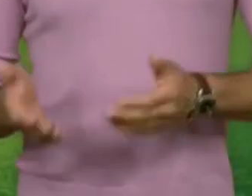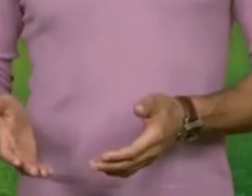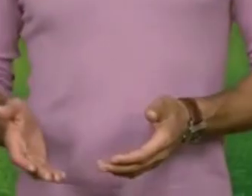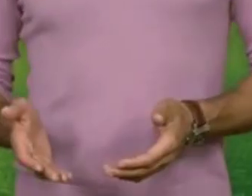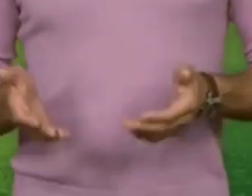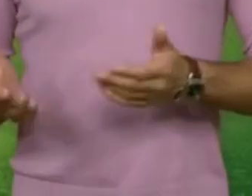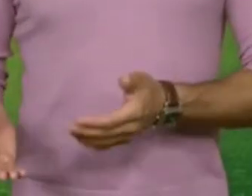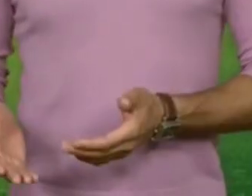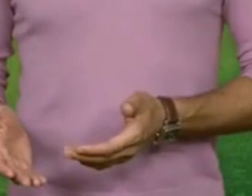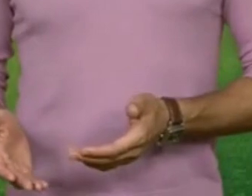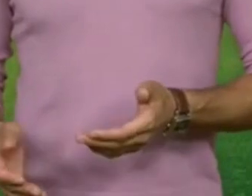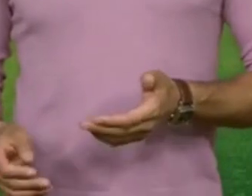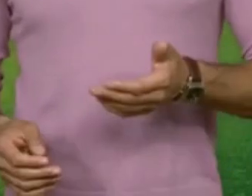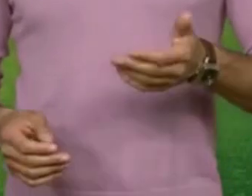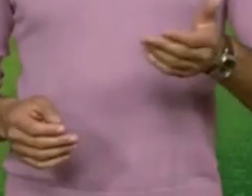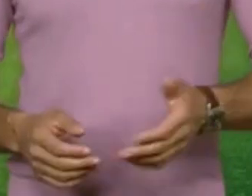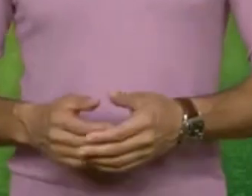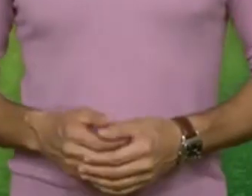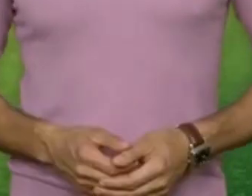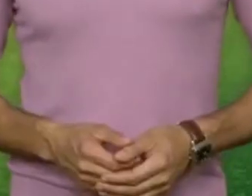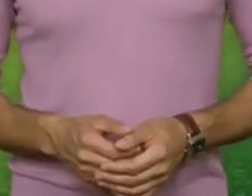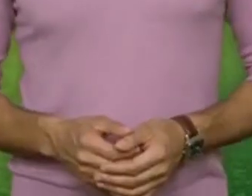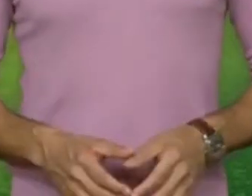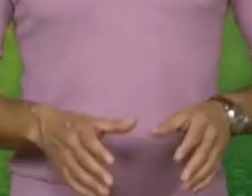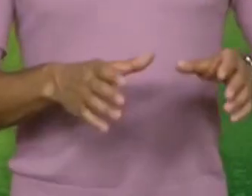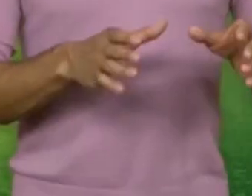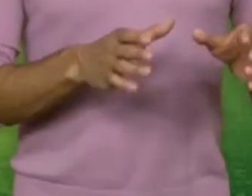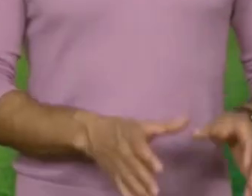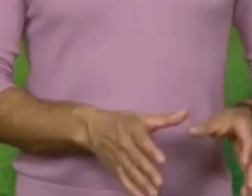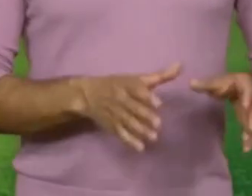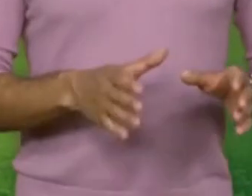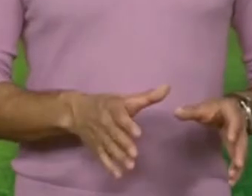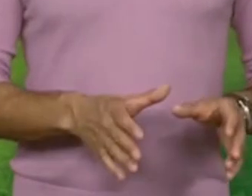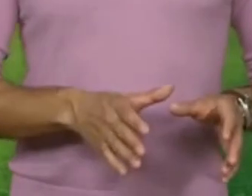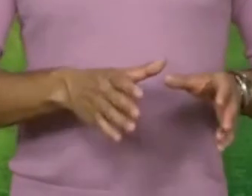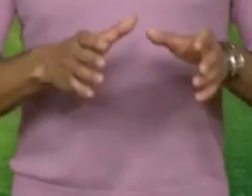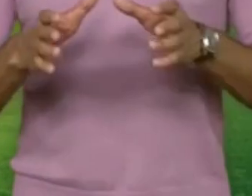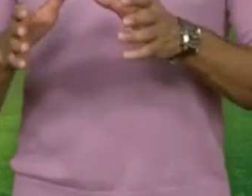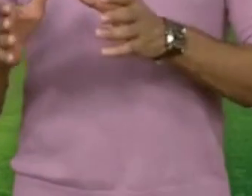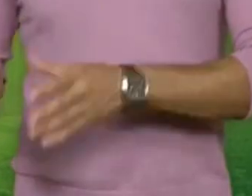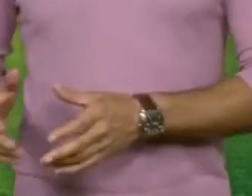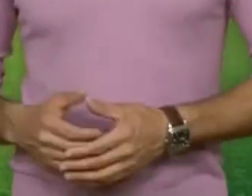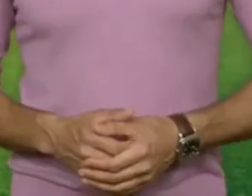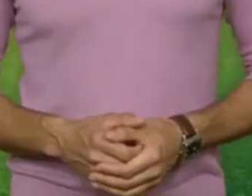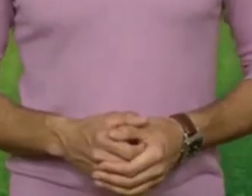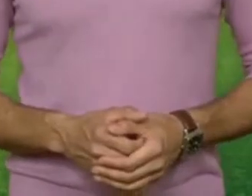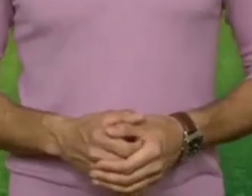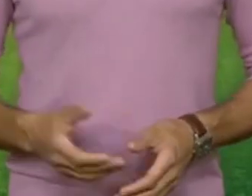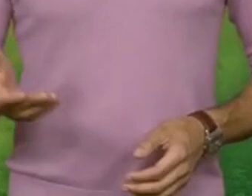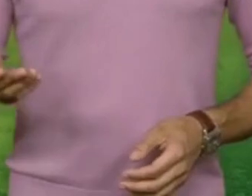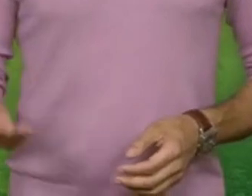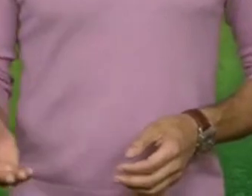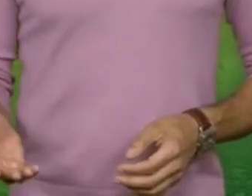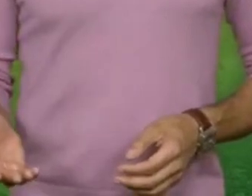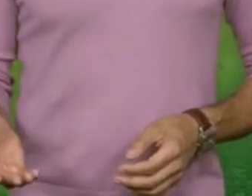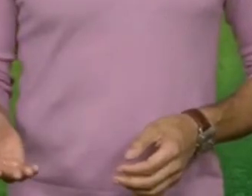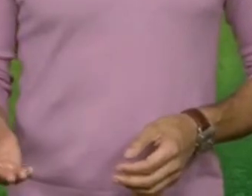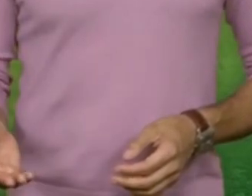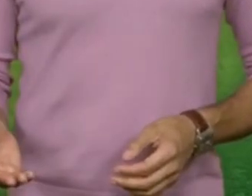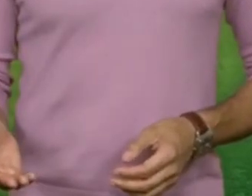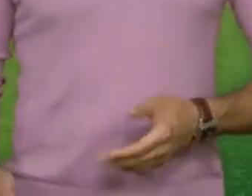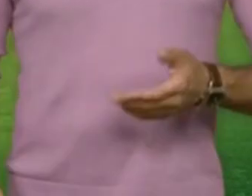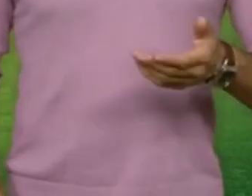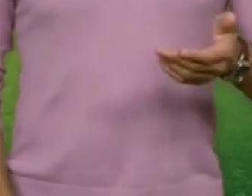a degradação ambiental pode ocorrer, entre outras formas, pelos cultivos sucessivos sem a reposição de nutrientes, pela queima de